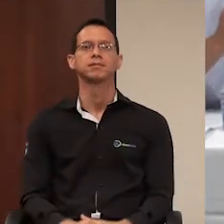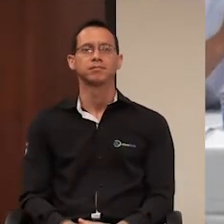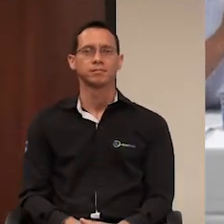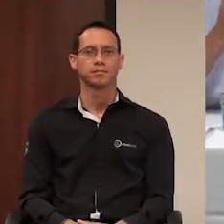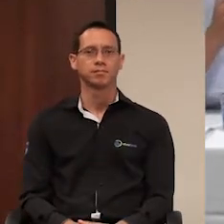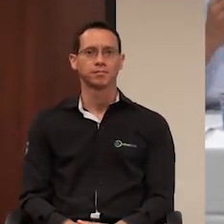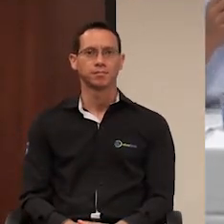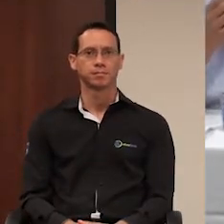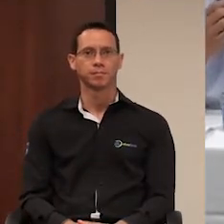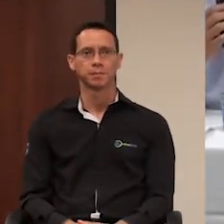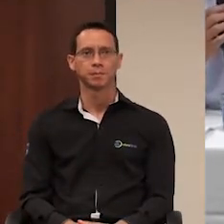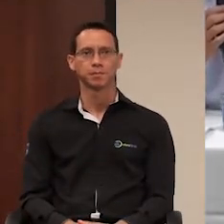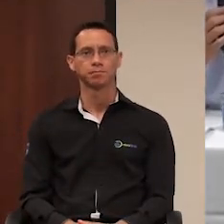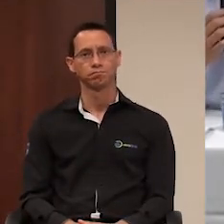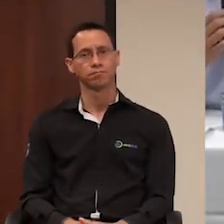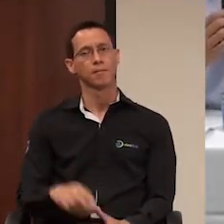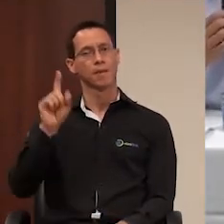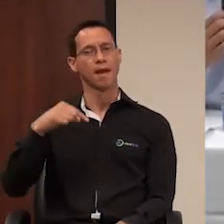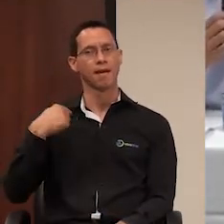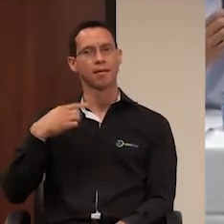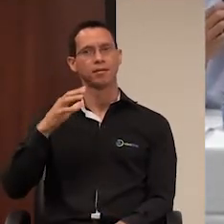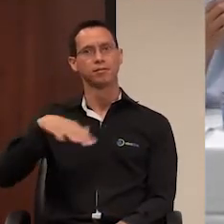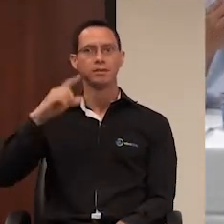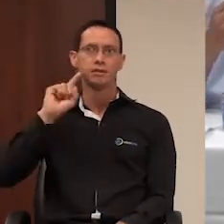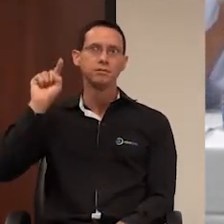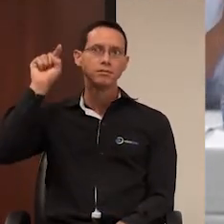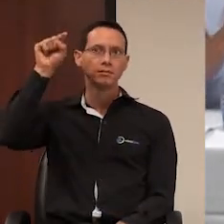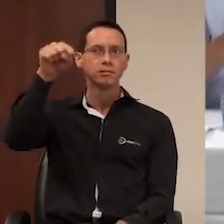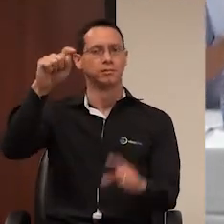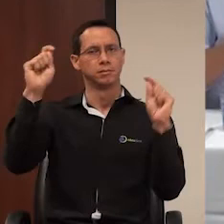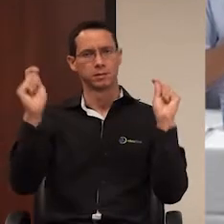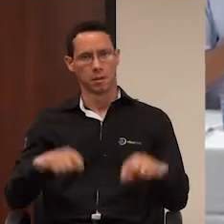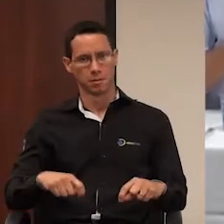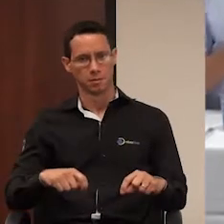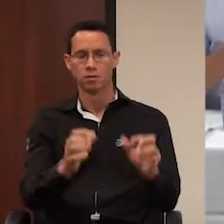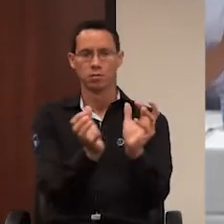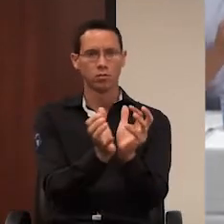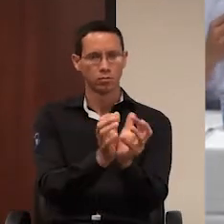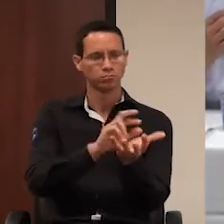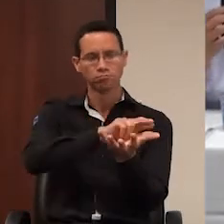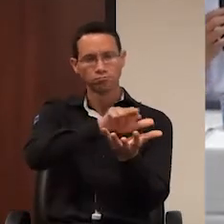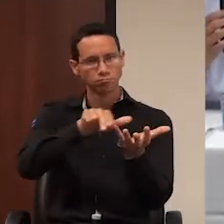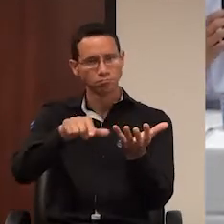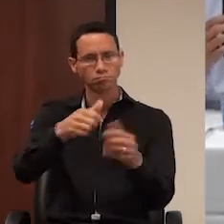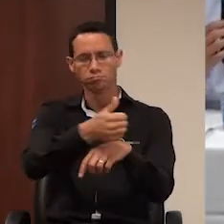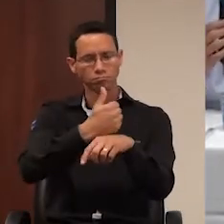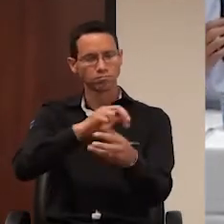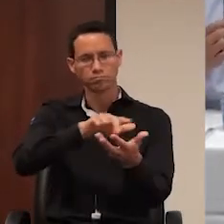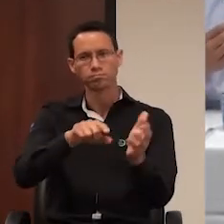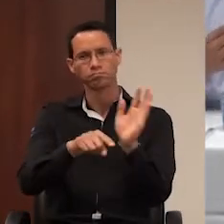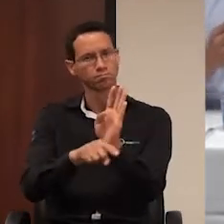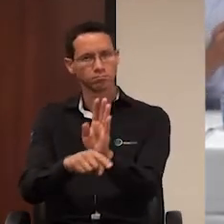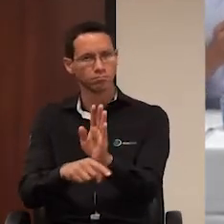Bom, isso era onde a gente poderia ter chegado. Né? Participação de uma equipe multiprofissional, uma participação mais ativa